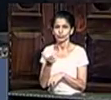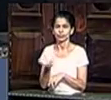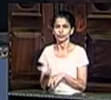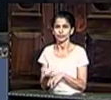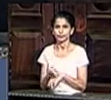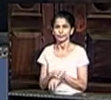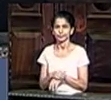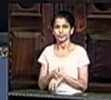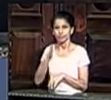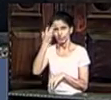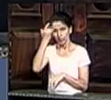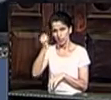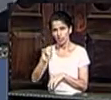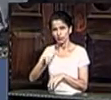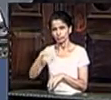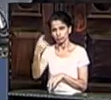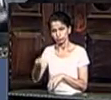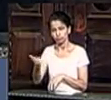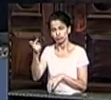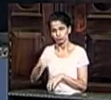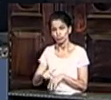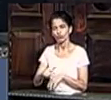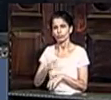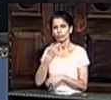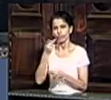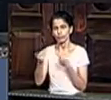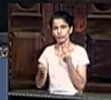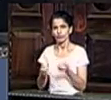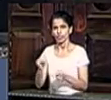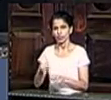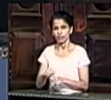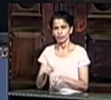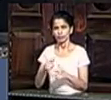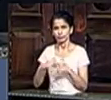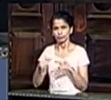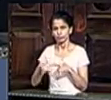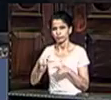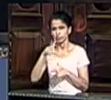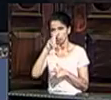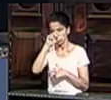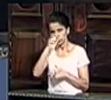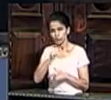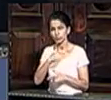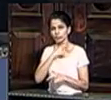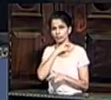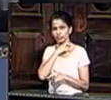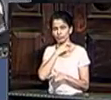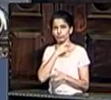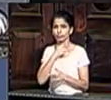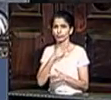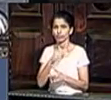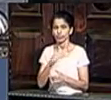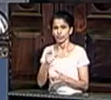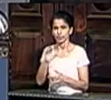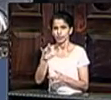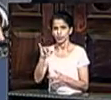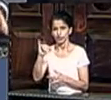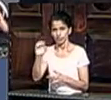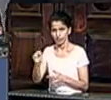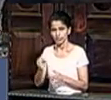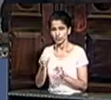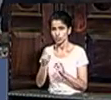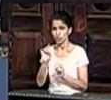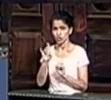amanhã ou depois mas eu quero dizer a crise do estado não é de receita é de despesa e mais